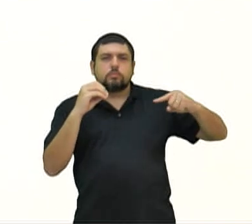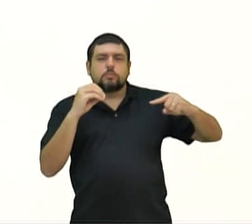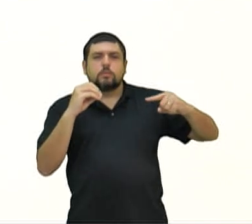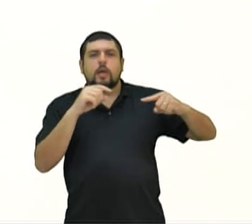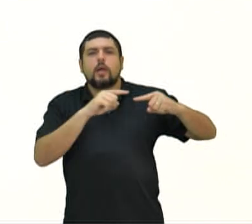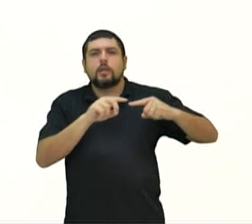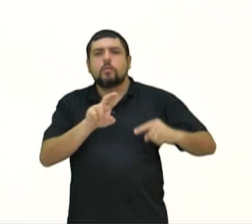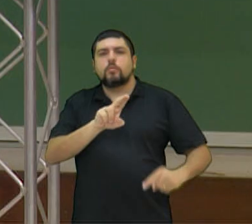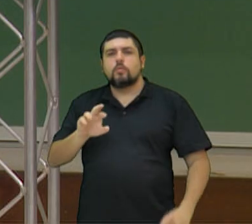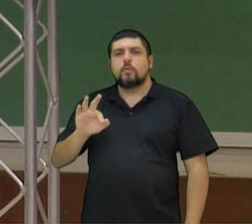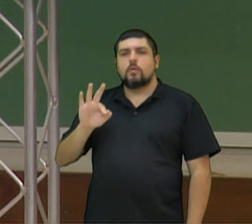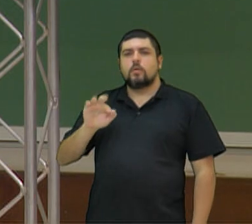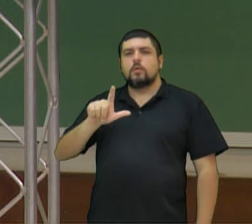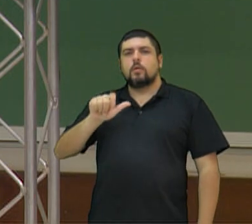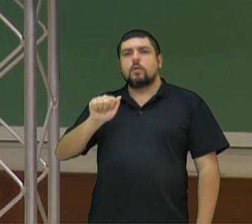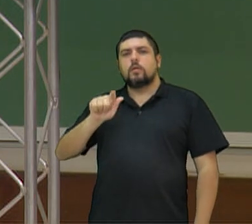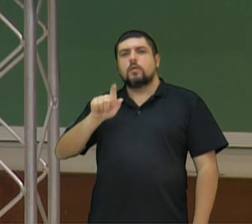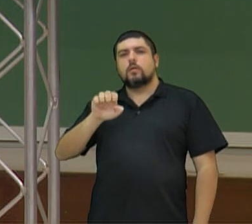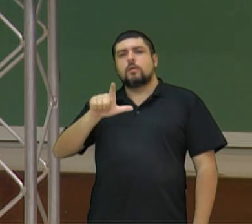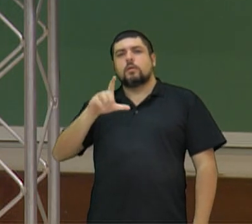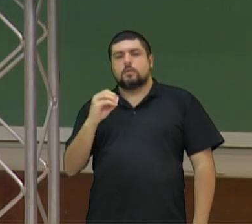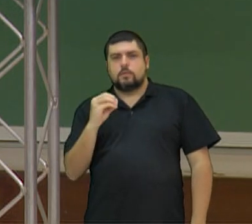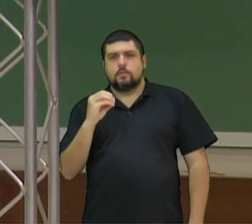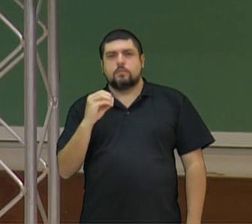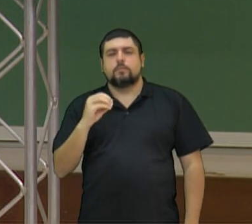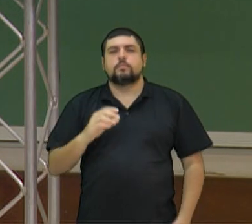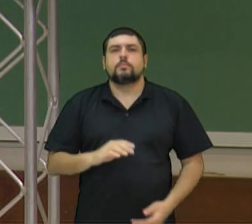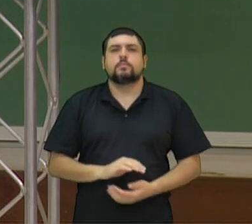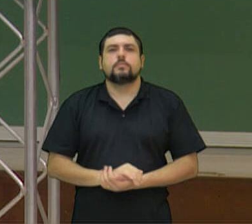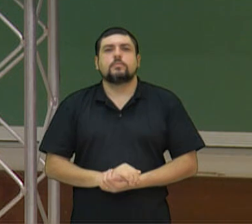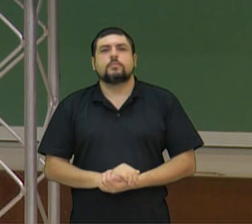citoplasma também ela é enxuta um pouco ali para ficar só o que é necessário.